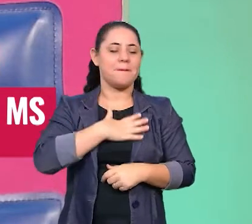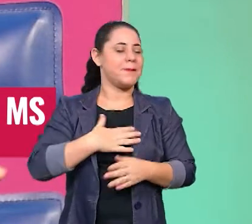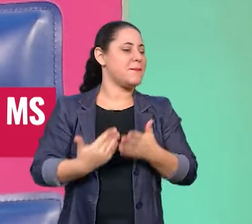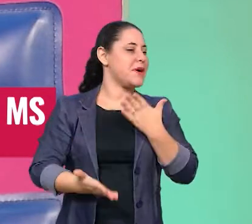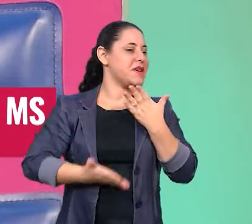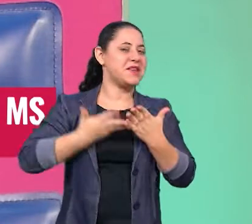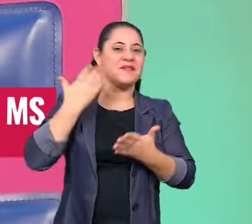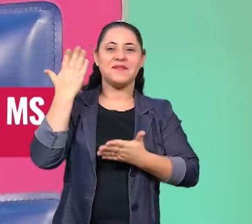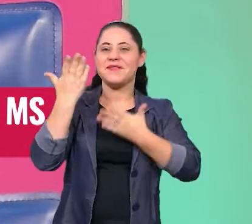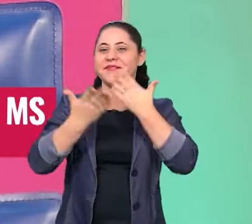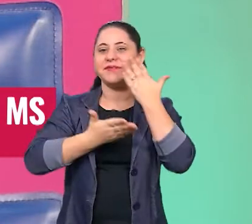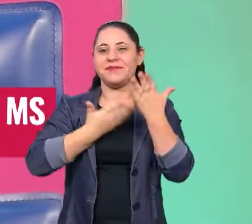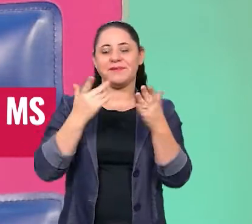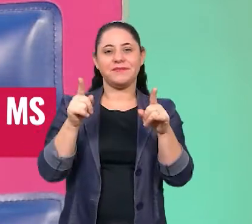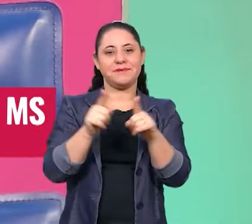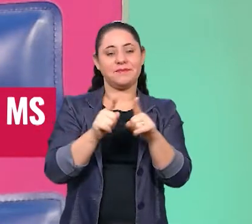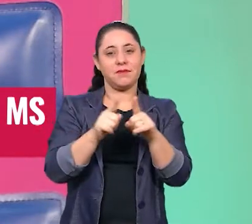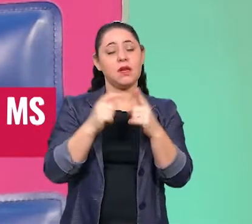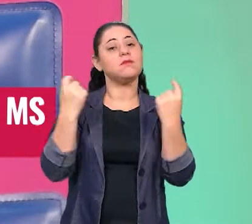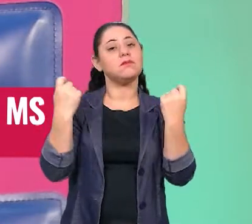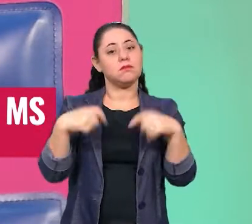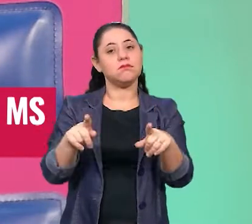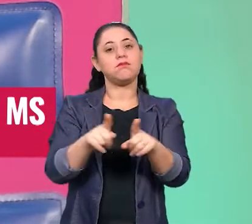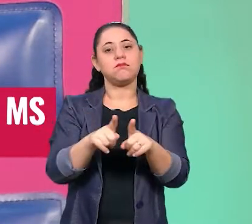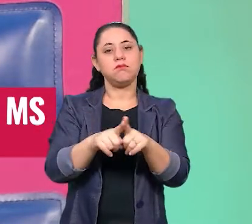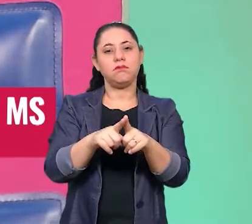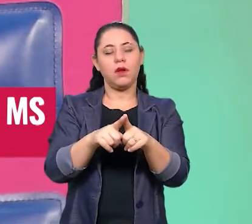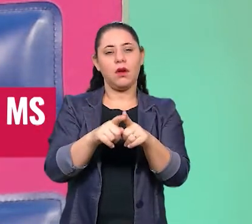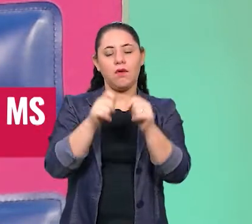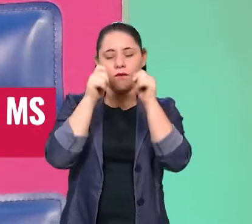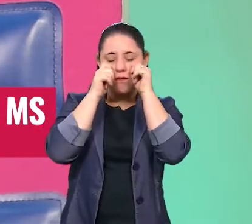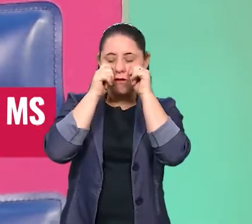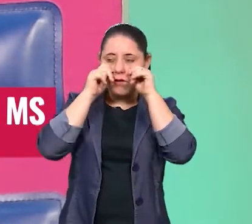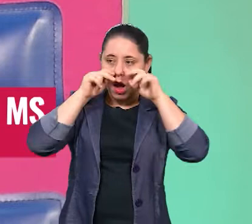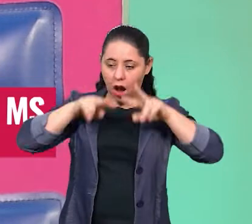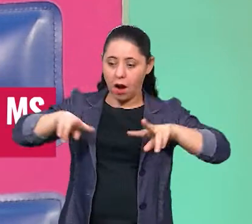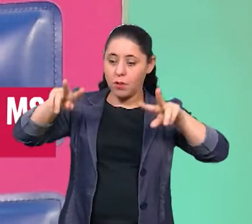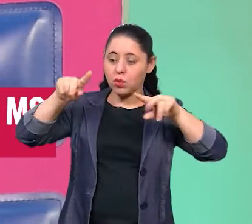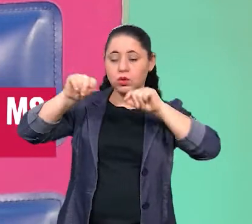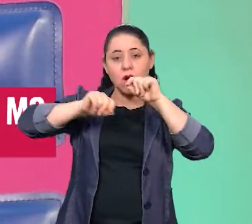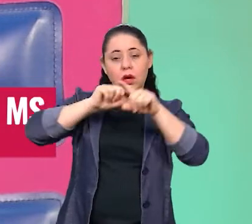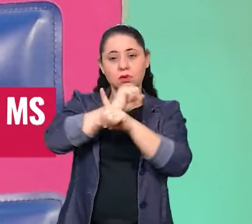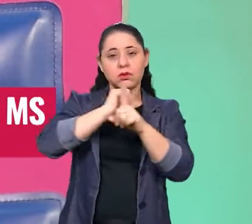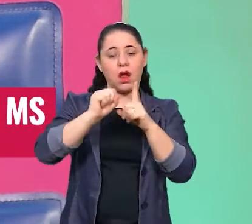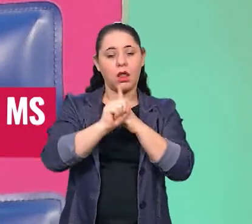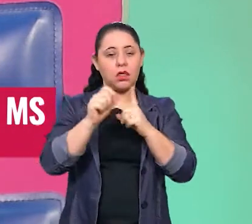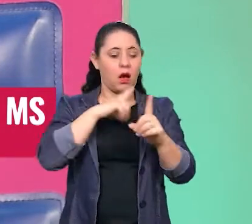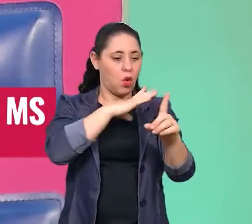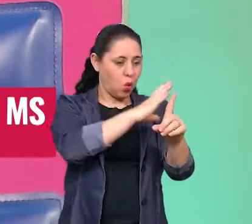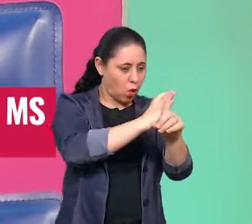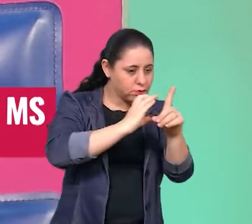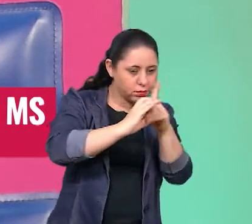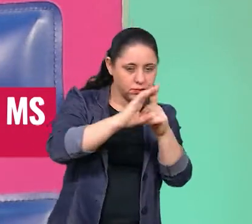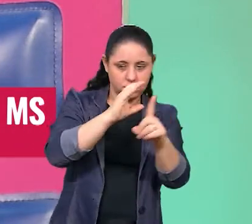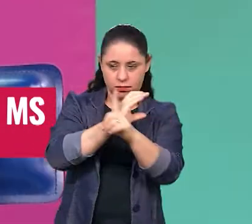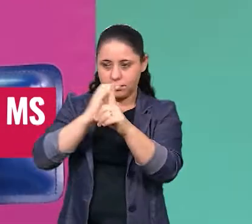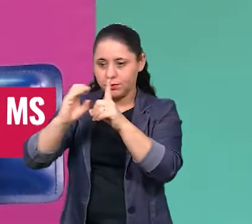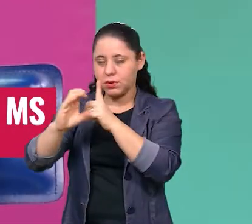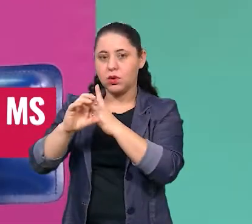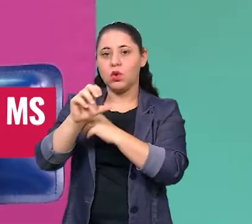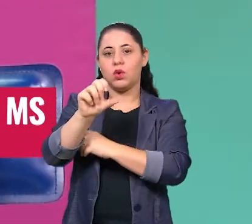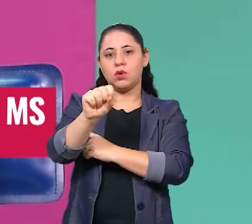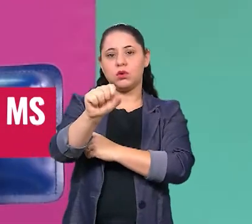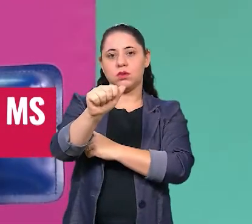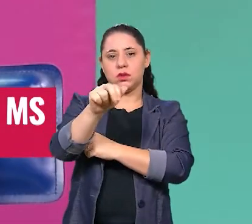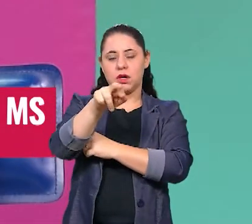sido maravilhoso, e assim, é uma necessidade que nós vemos que a sociedade tem, as comunidades por